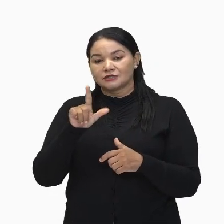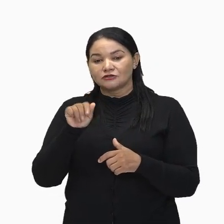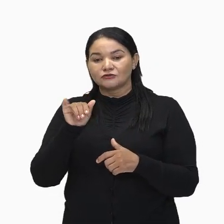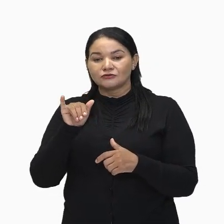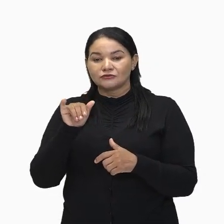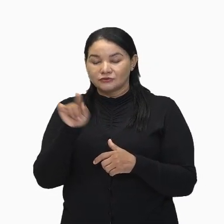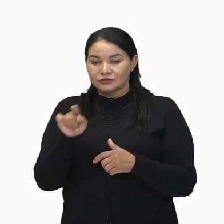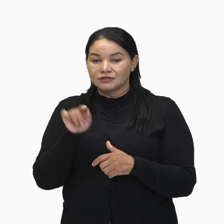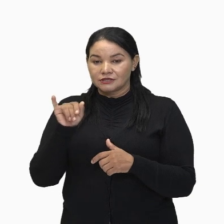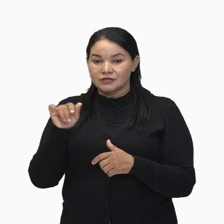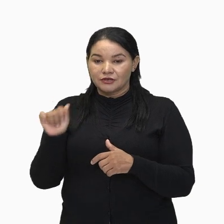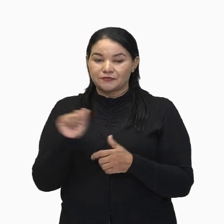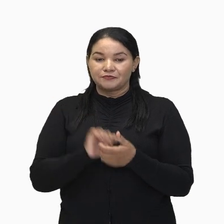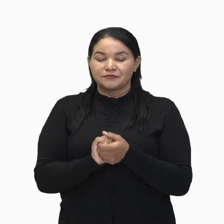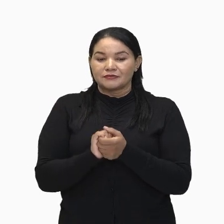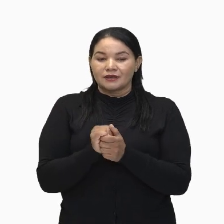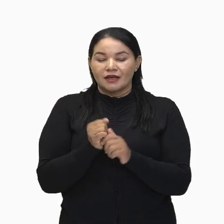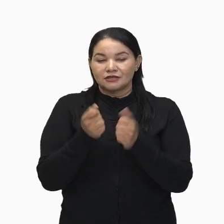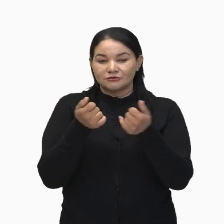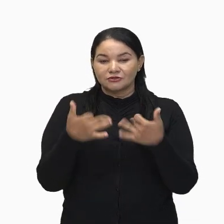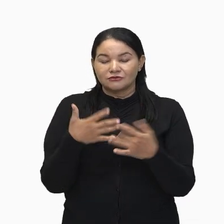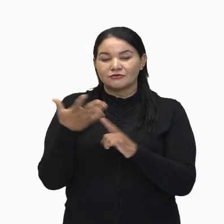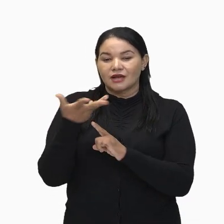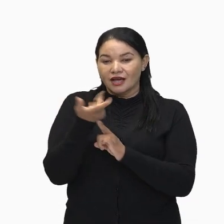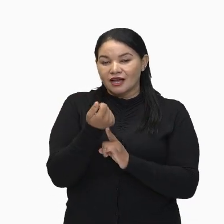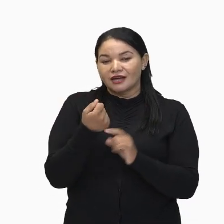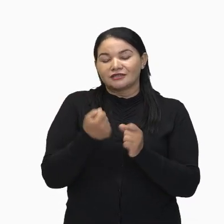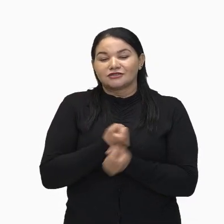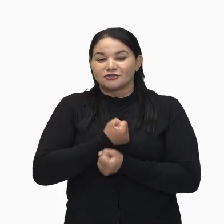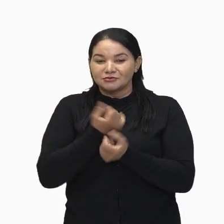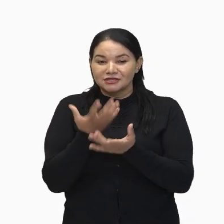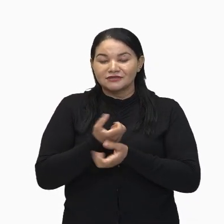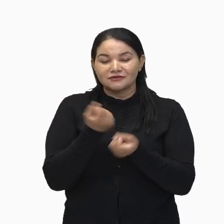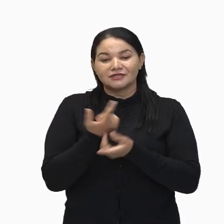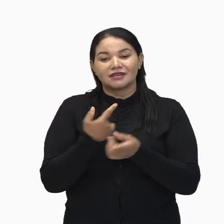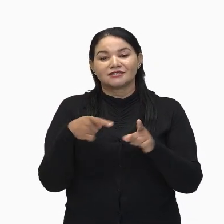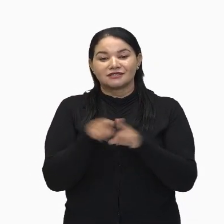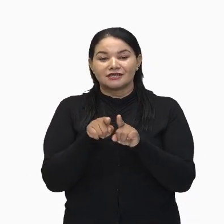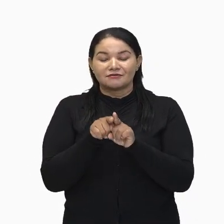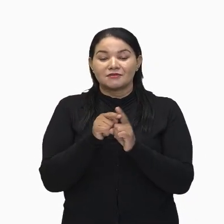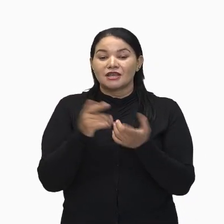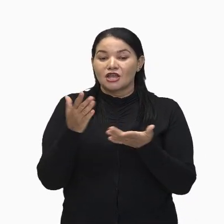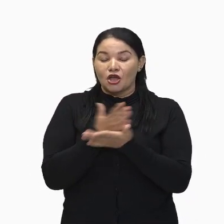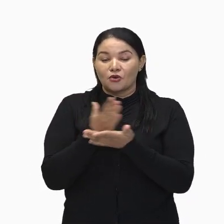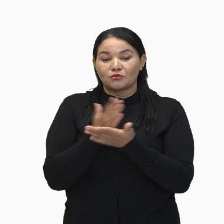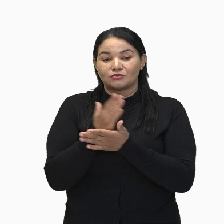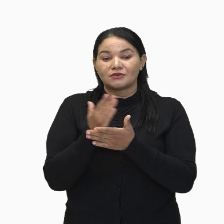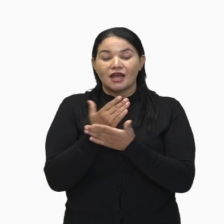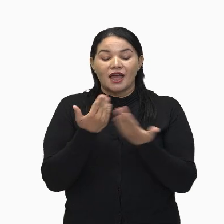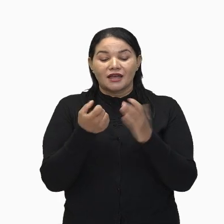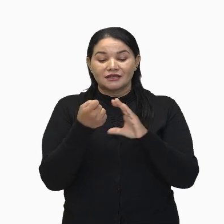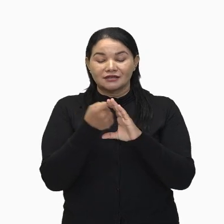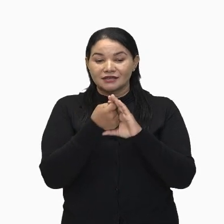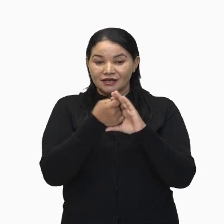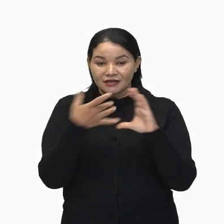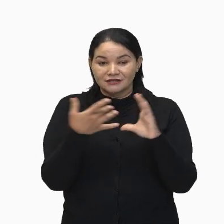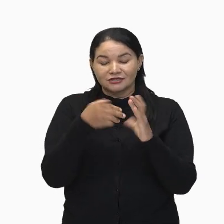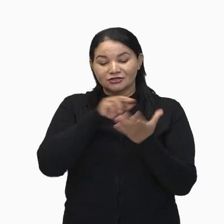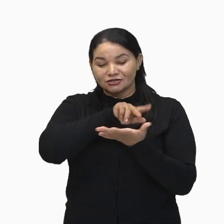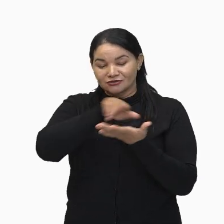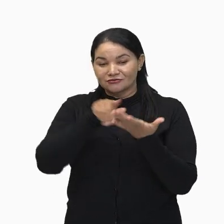a questão da arte, da expressividade. Eles passam a interpretar características desse